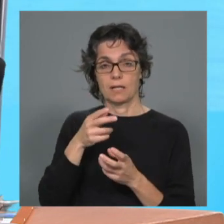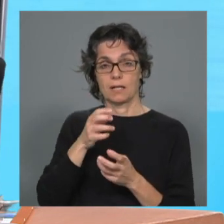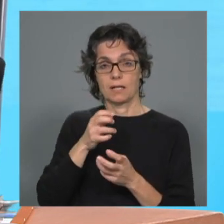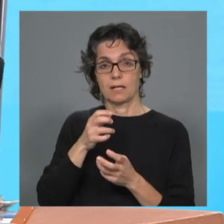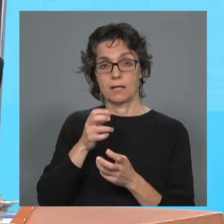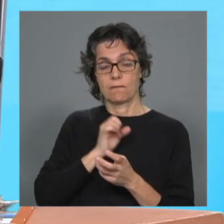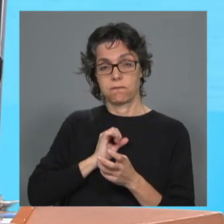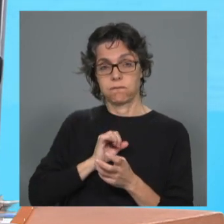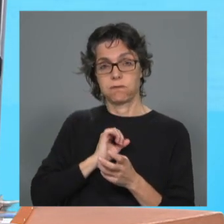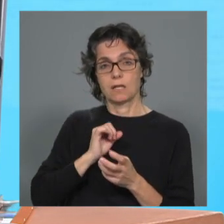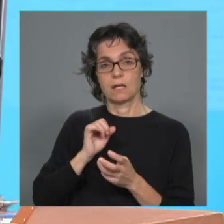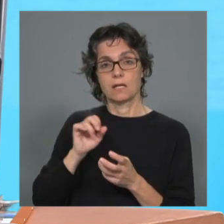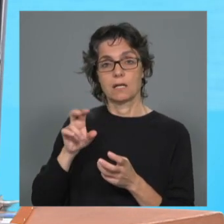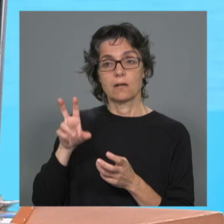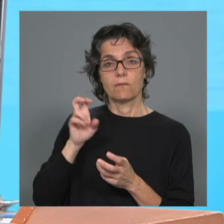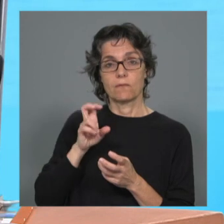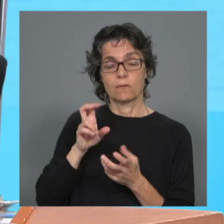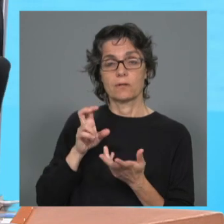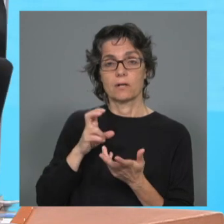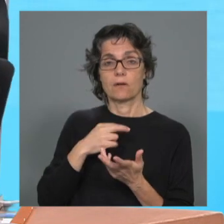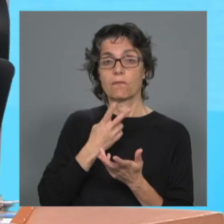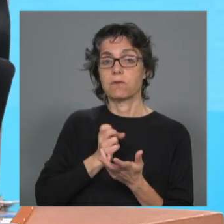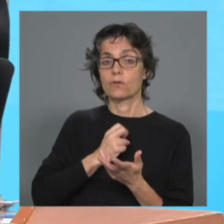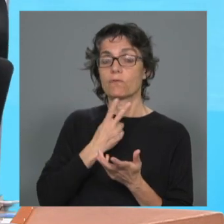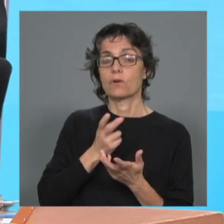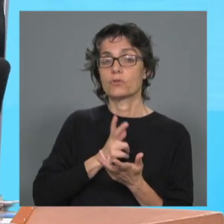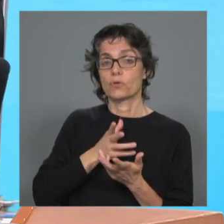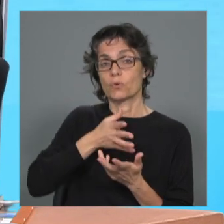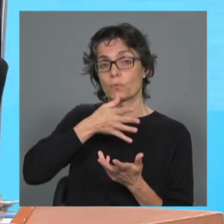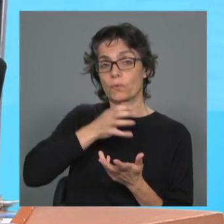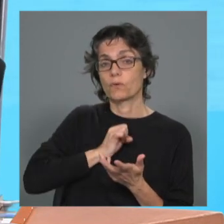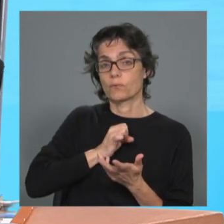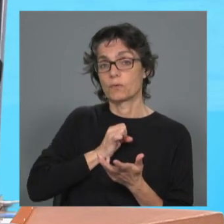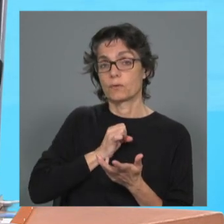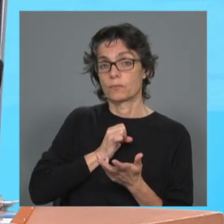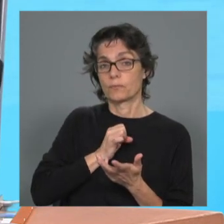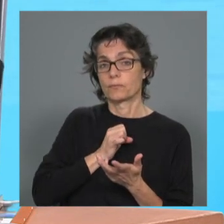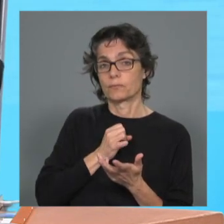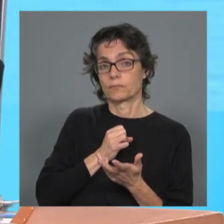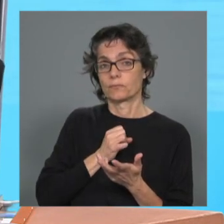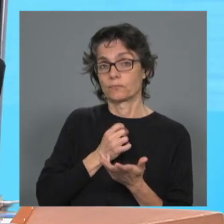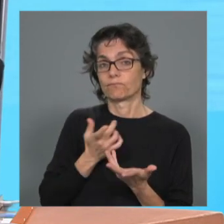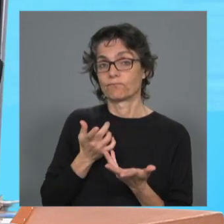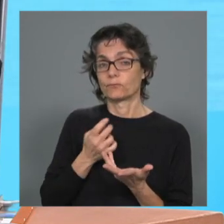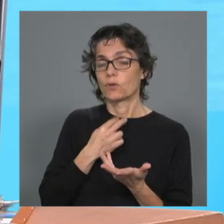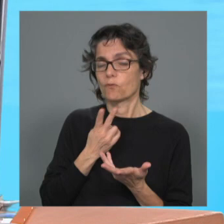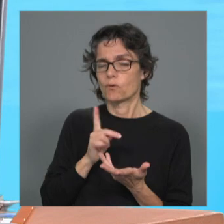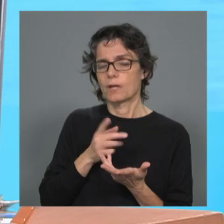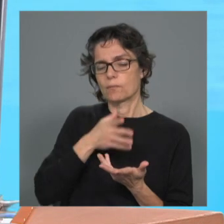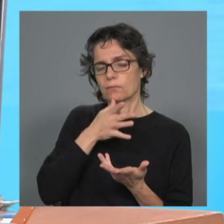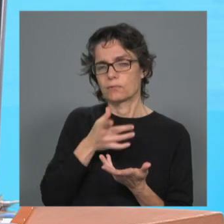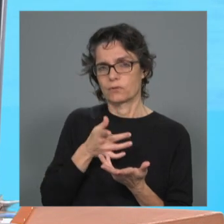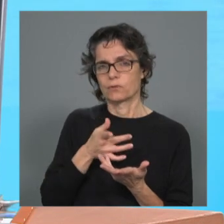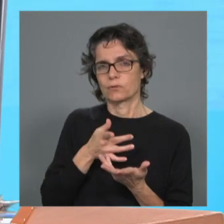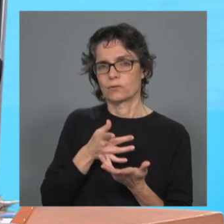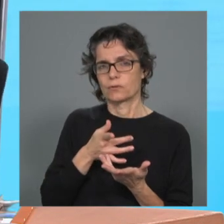dizer as minhas ovelhas escutam a minha palavra. Porque a palavra é um todo. Em Jesus a palavra é um todo com a sua voz. Porque